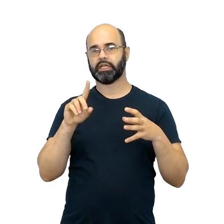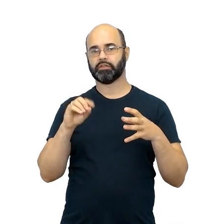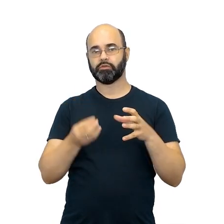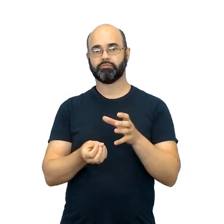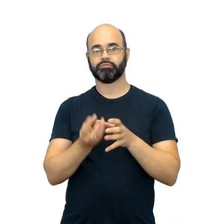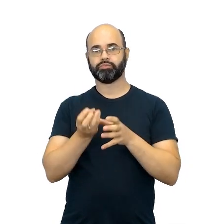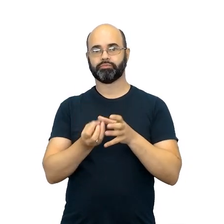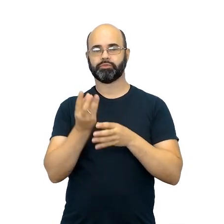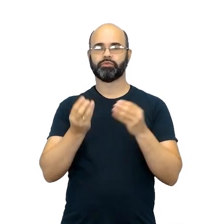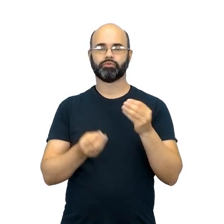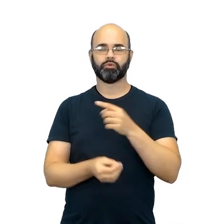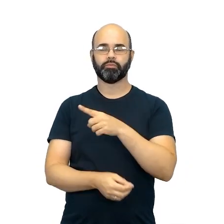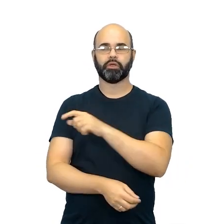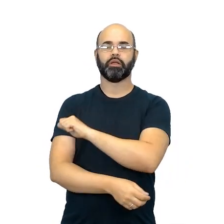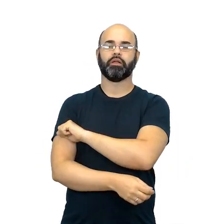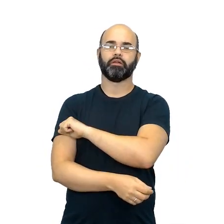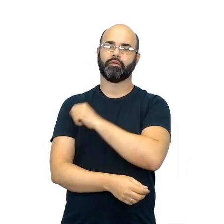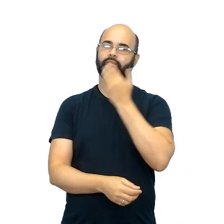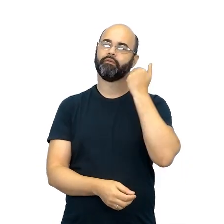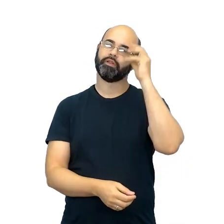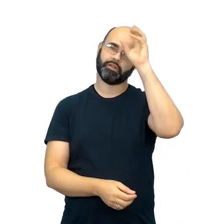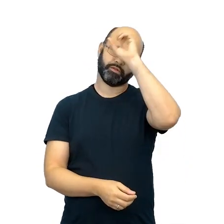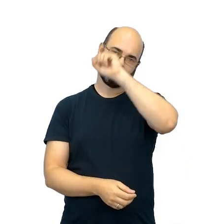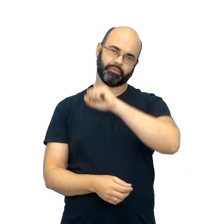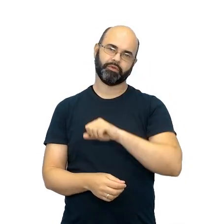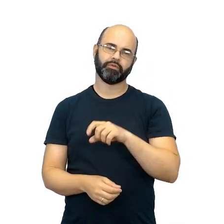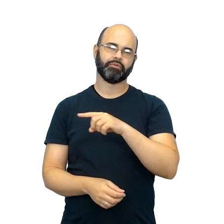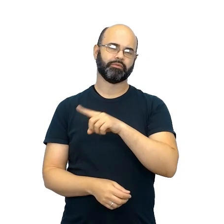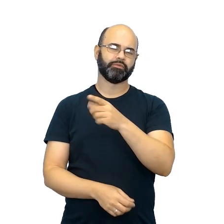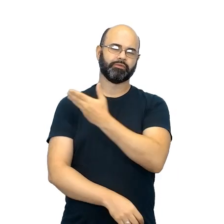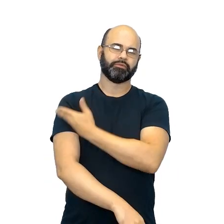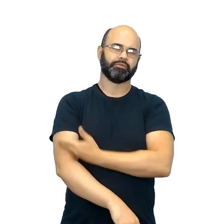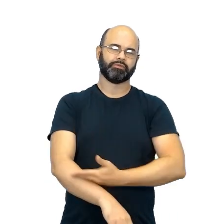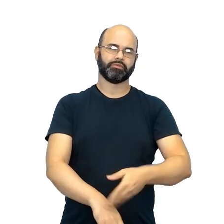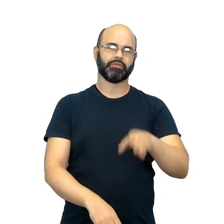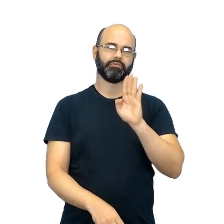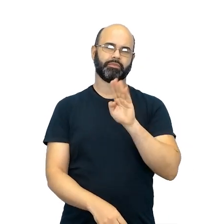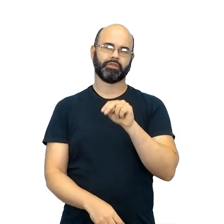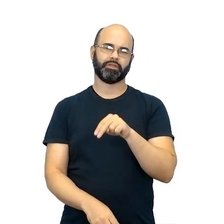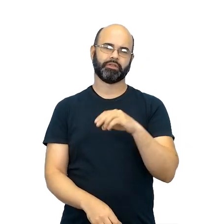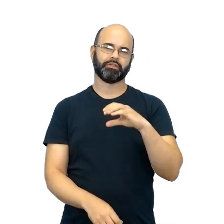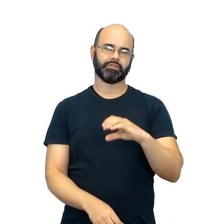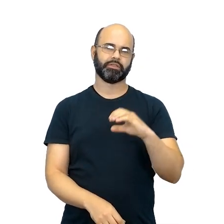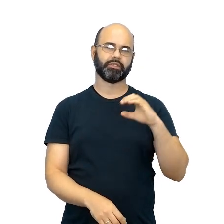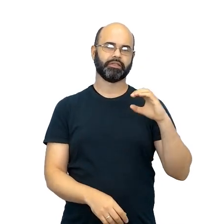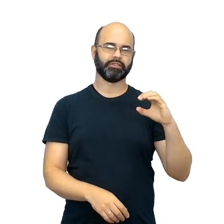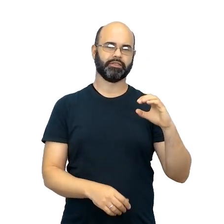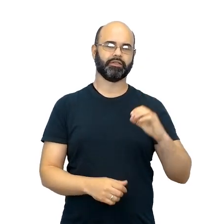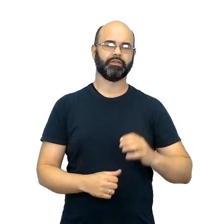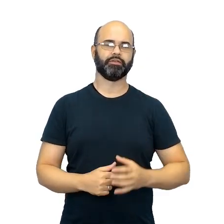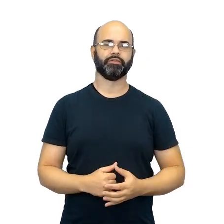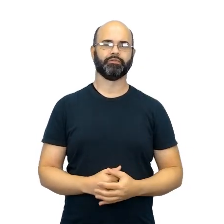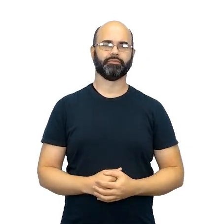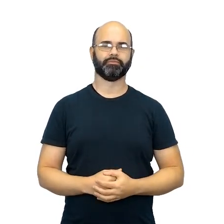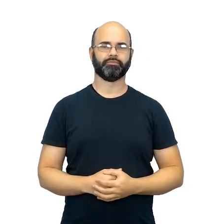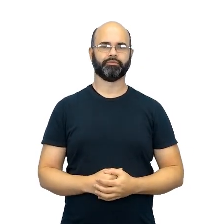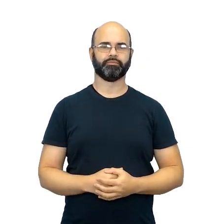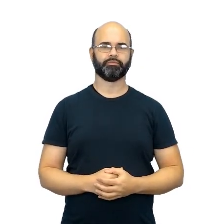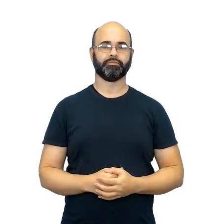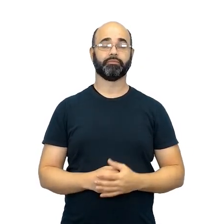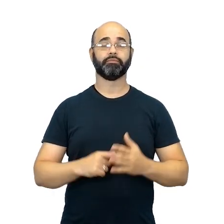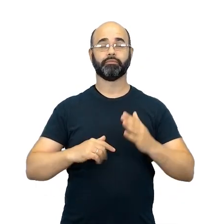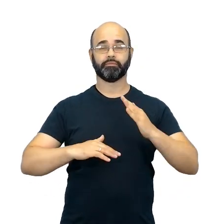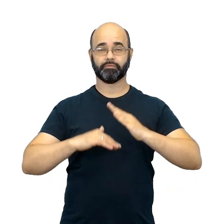A gente está acostumado com as habilidades lá da BNCC e do Currículo Paulista. Essa habilidade